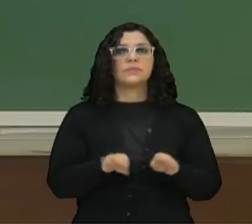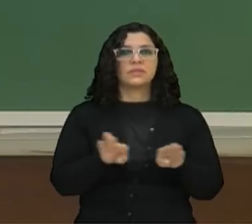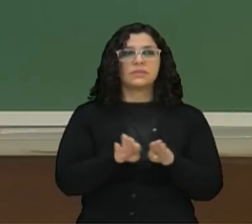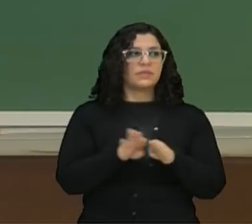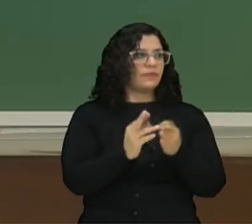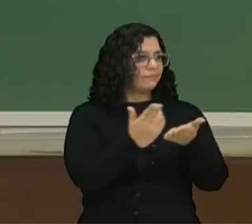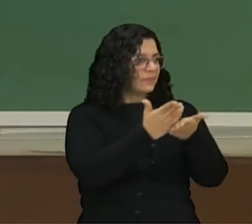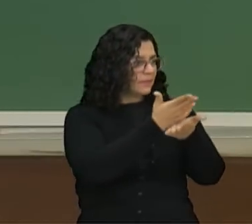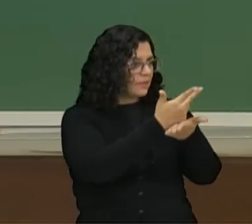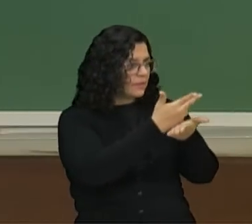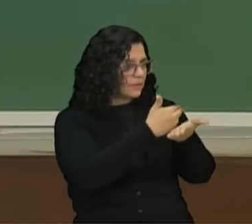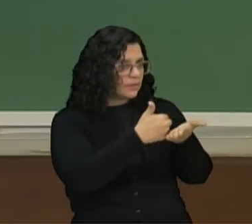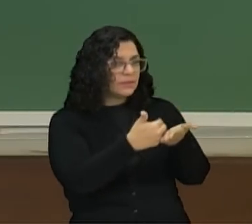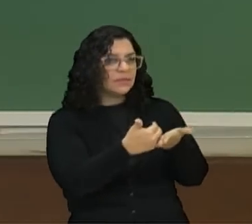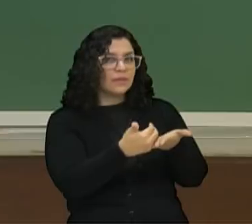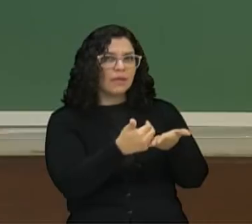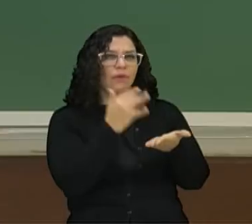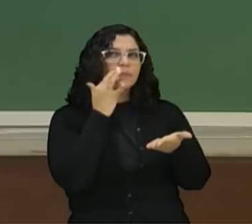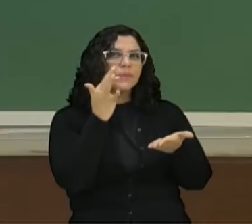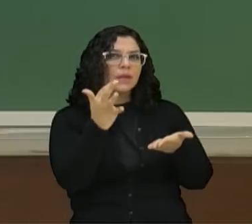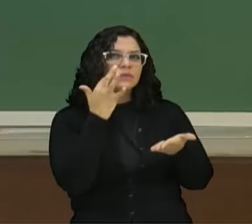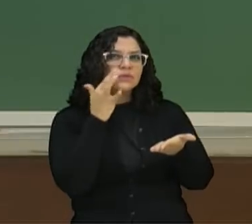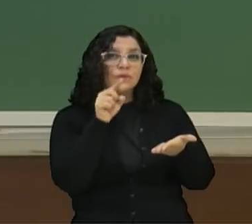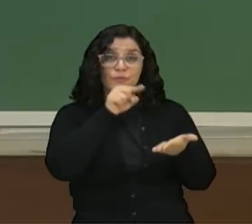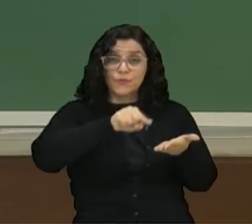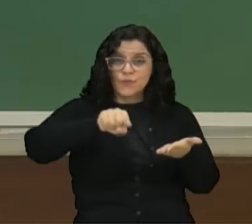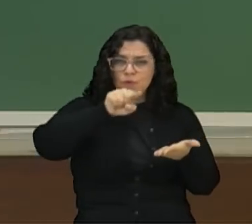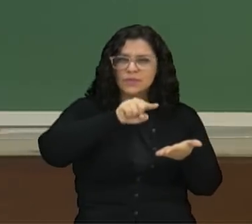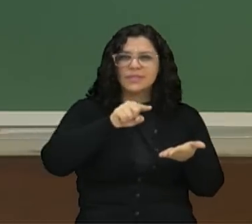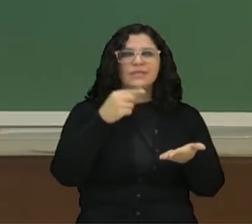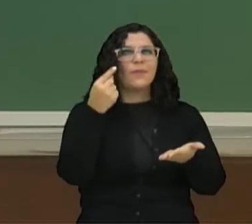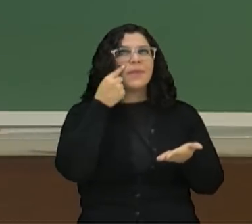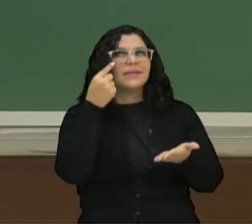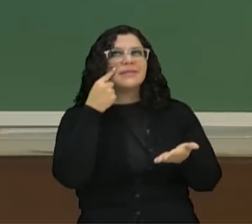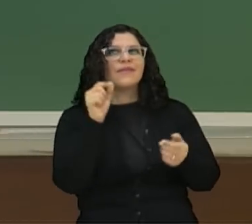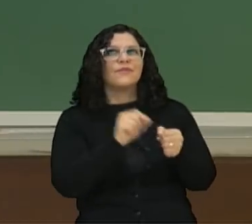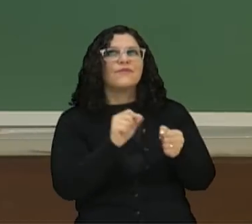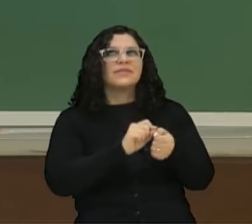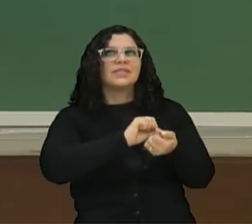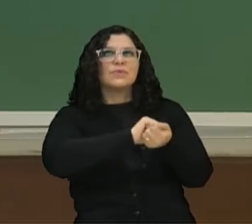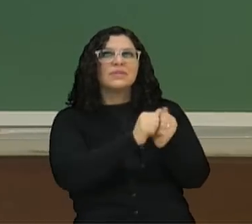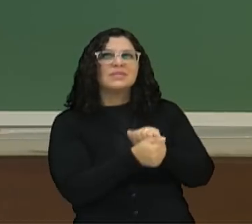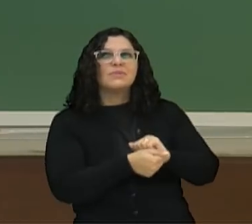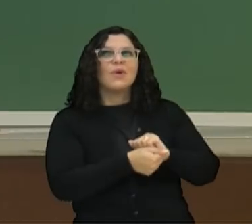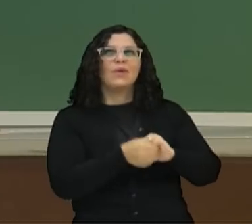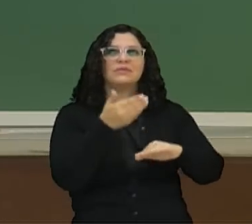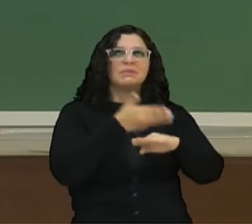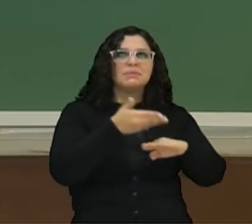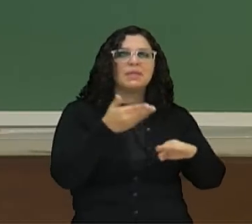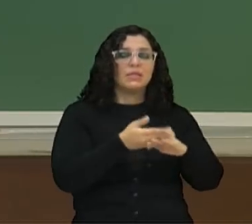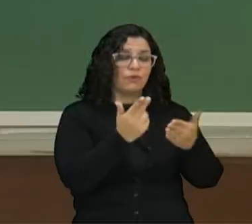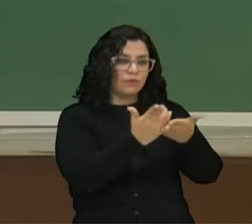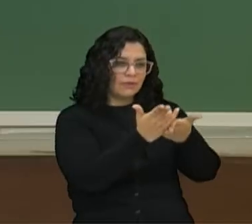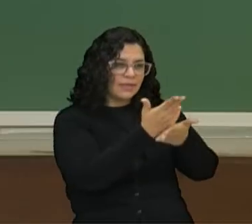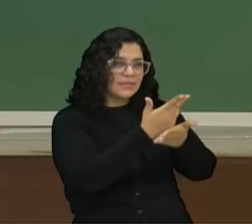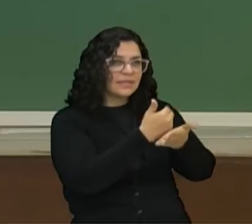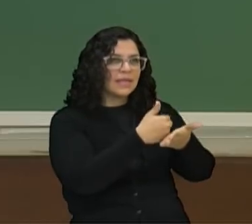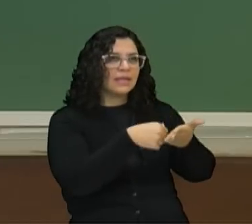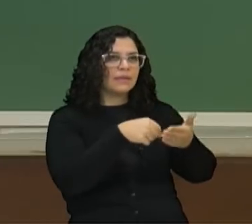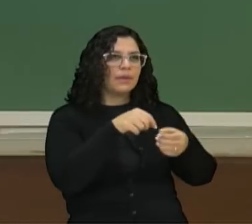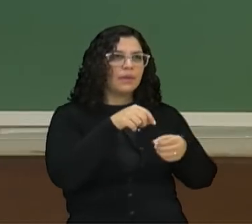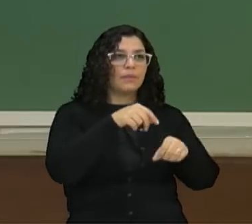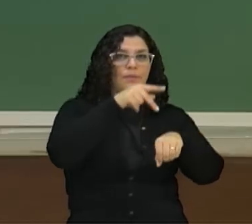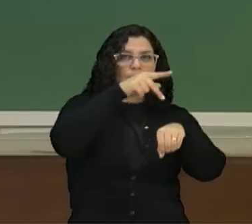vão desenhar, vão imaginar que vocês vão promover um evento de orientação. Então, vocês vão desenhar ali uma